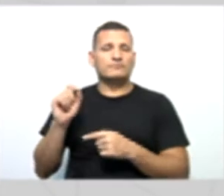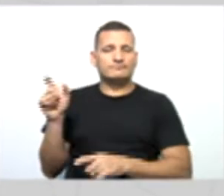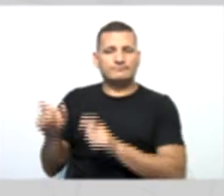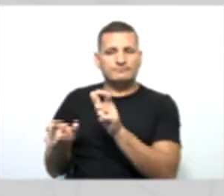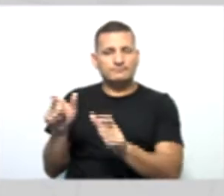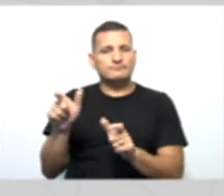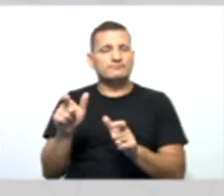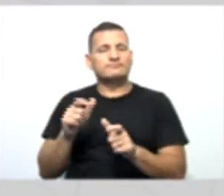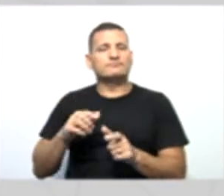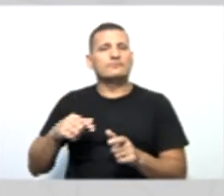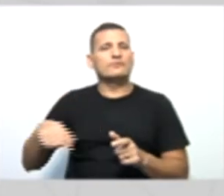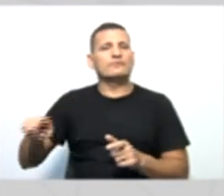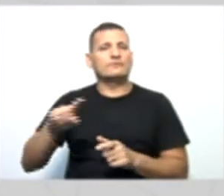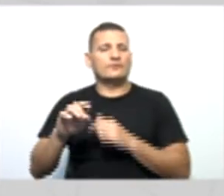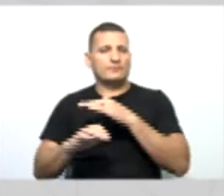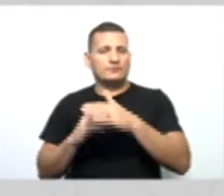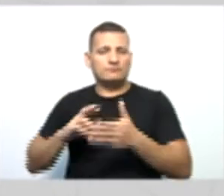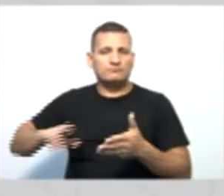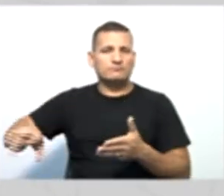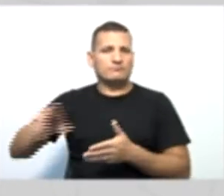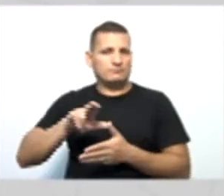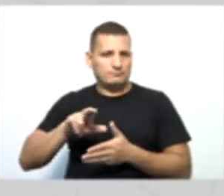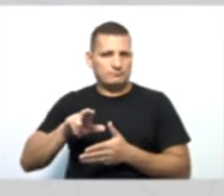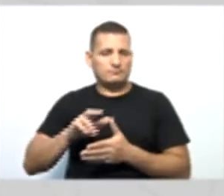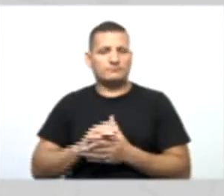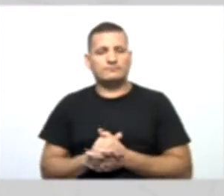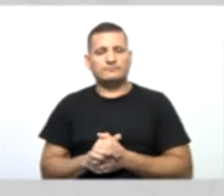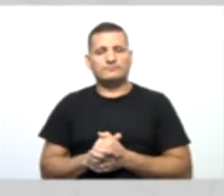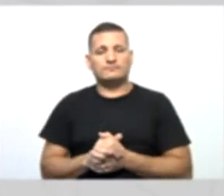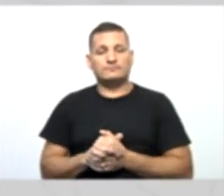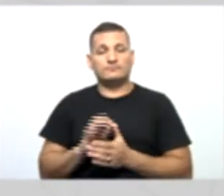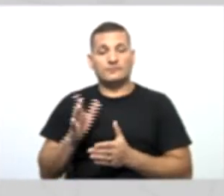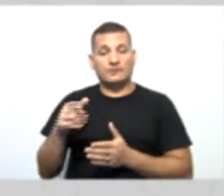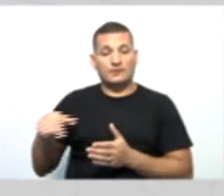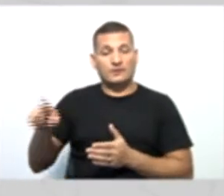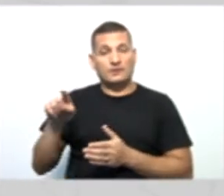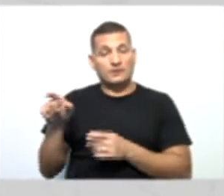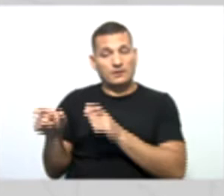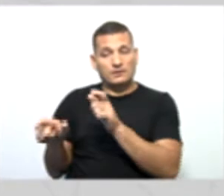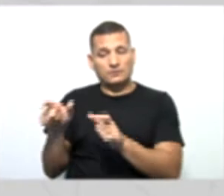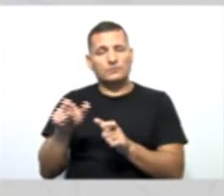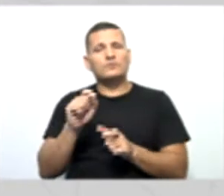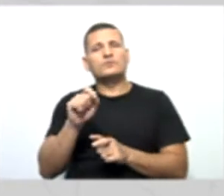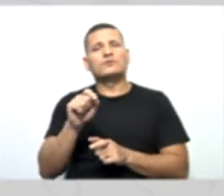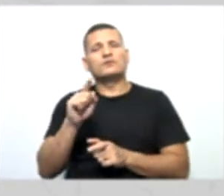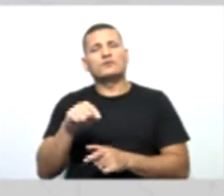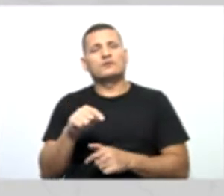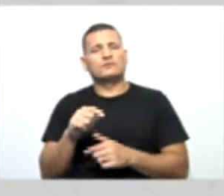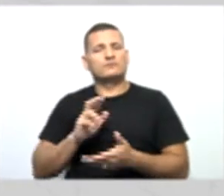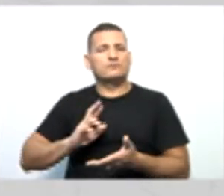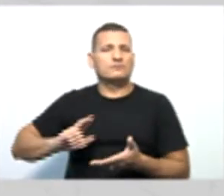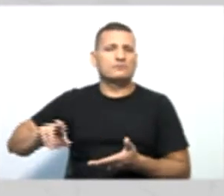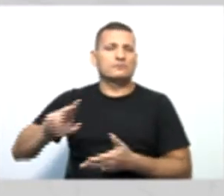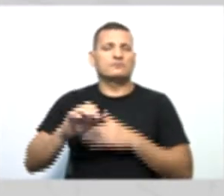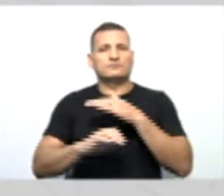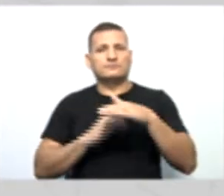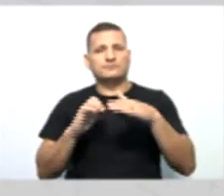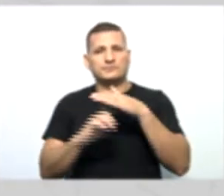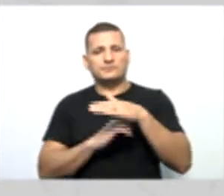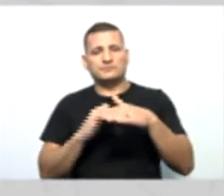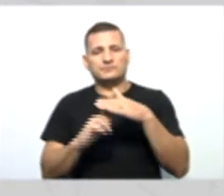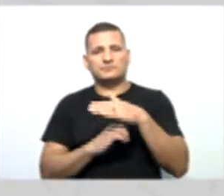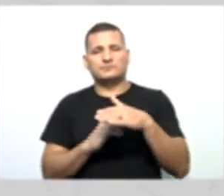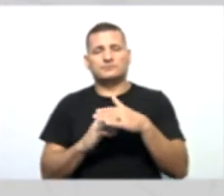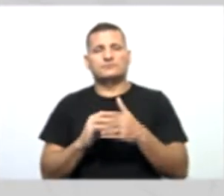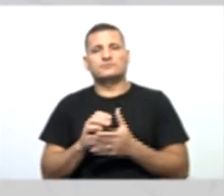atores locais dotados de diferentes naturezas e portes. Esses atores locais a gente pode entender como diversas empresas,